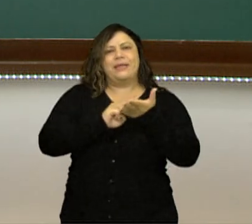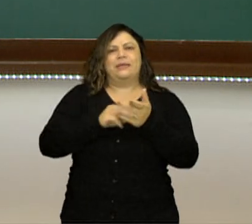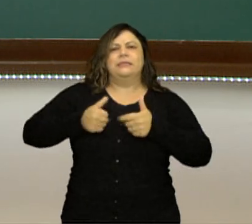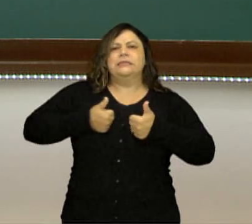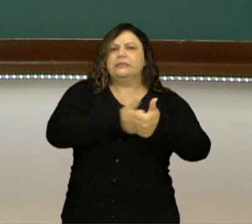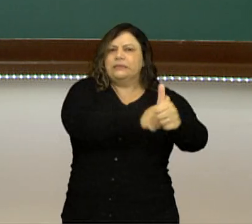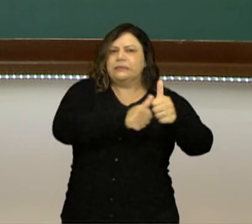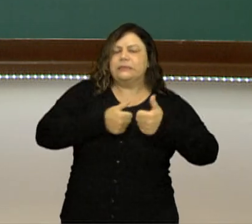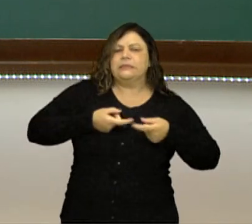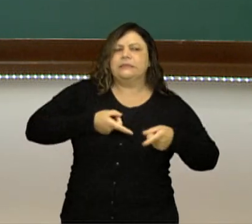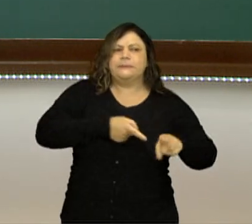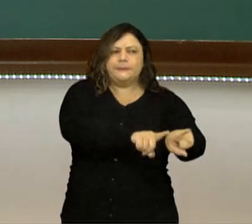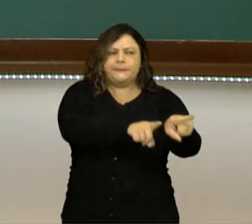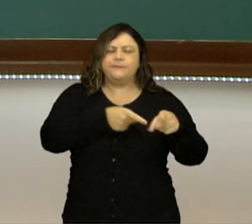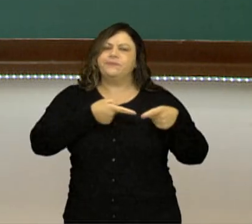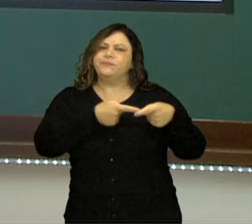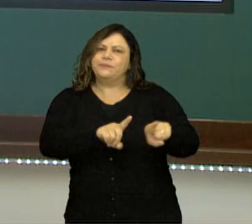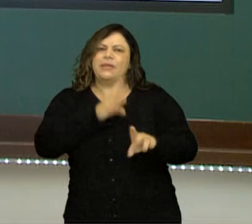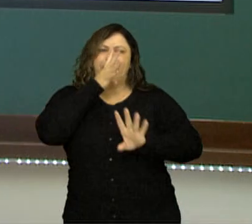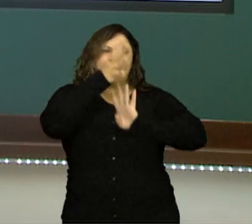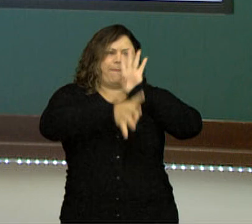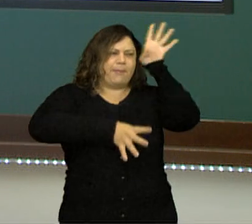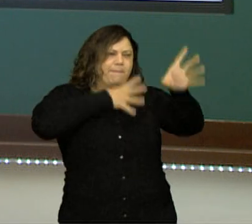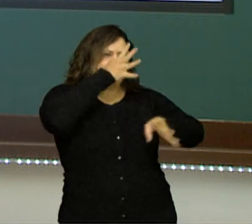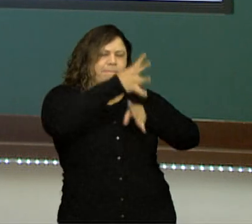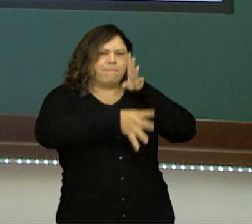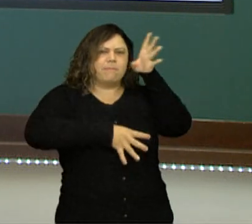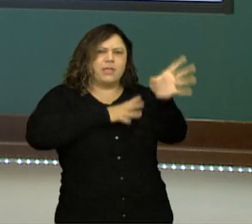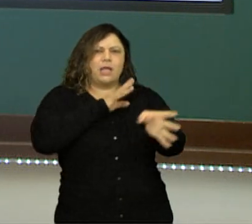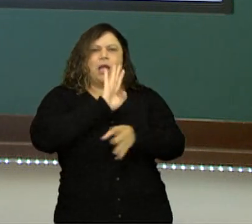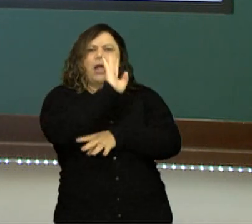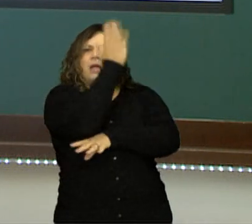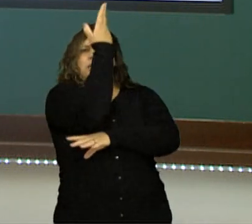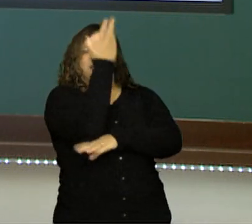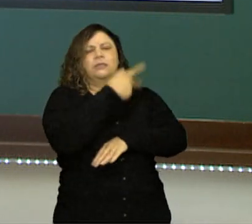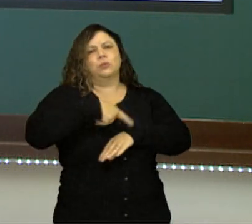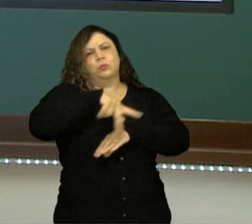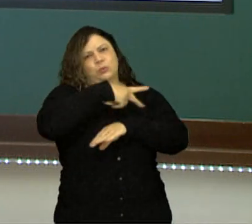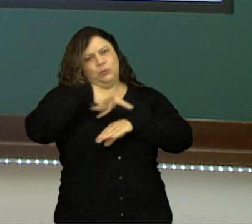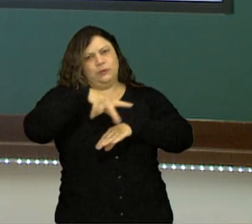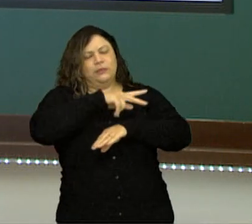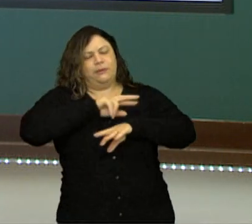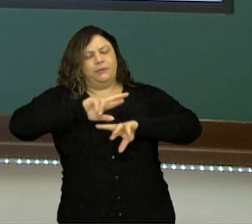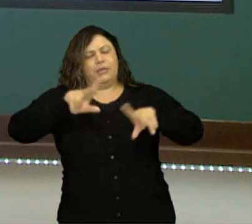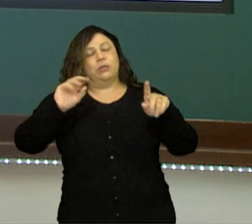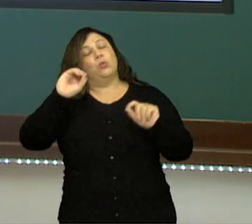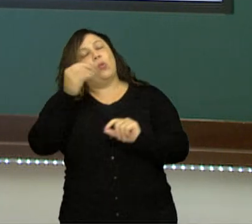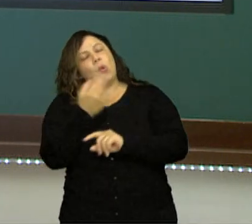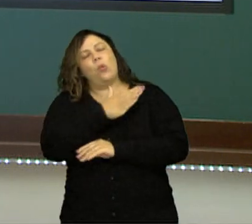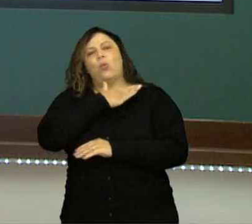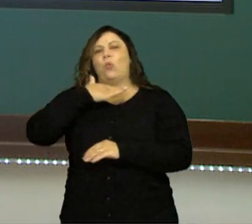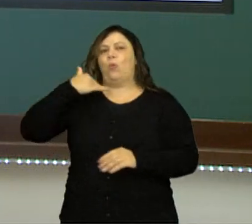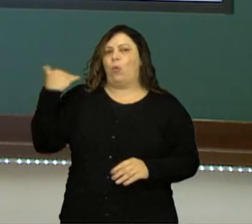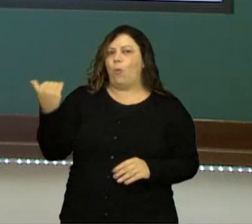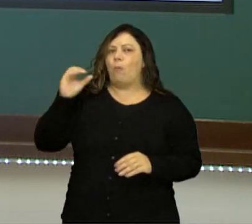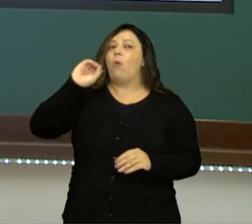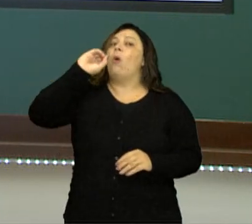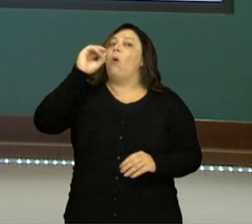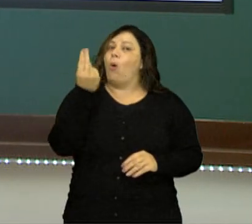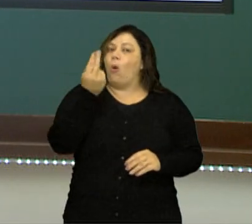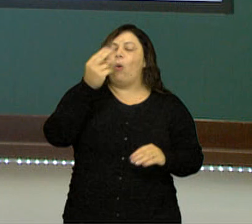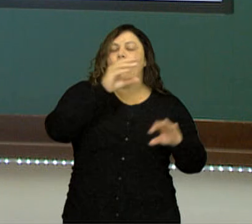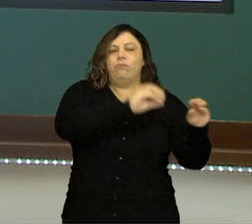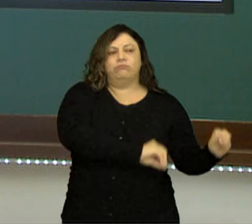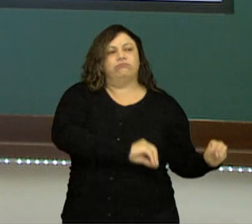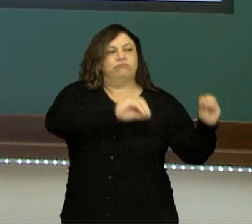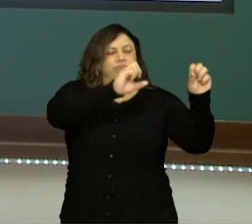perseguição, havia muitas acusações de traição, os chamados traidores da pátria, que eram ou executados, então, ou enviados para